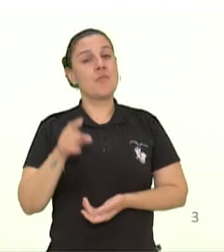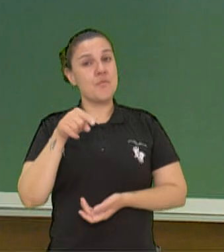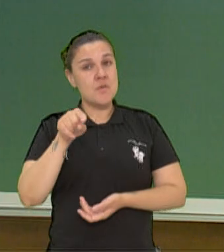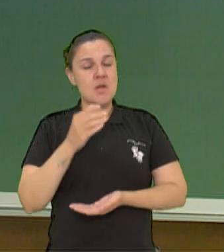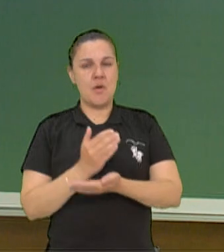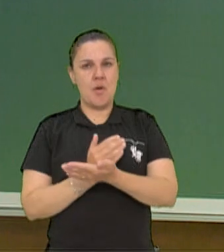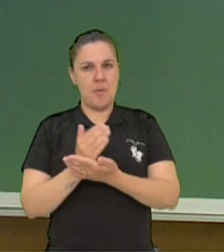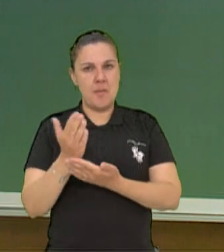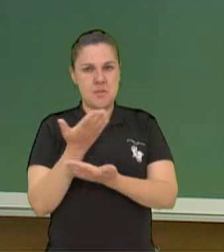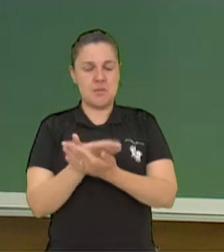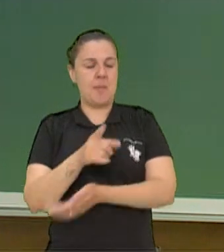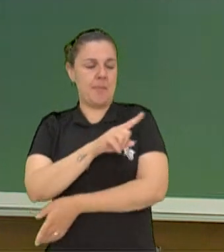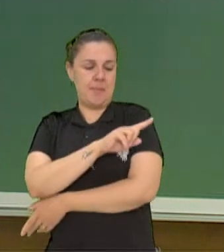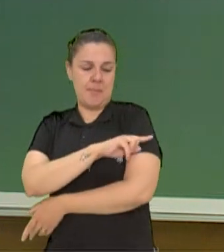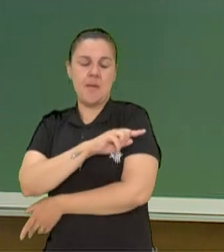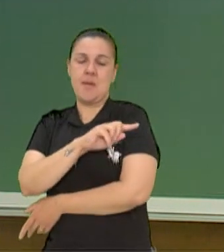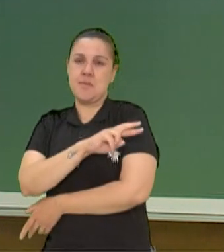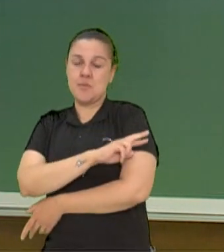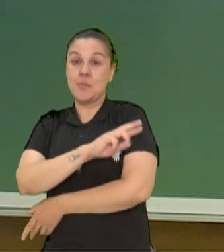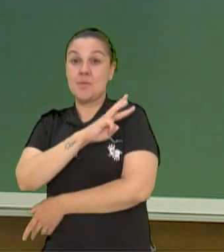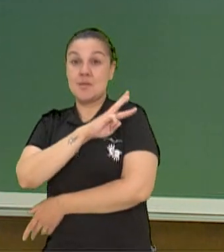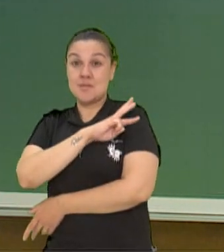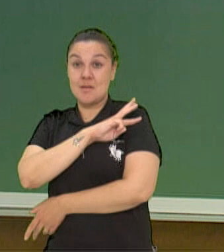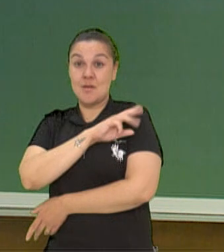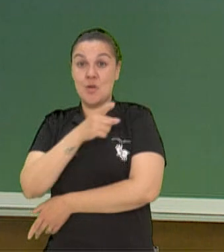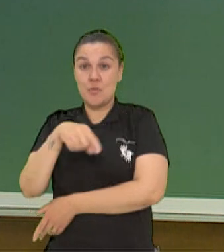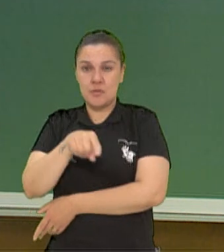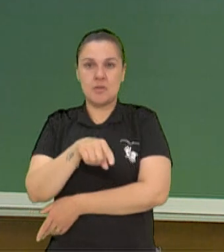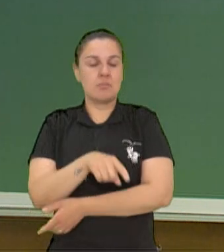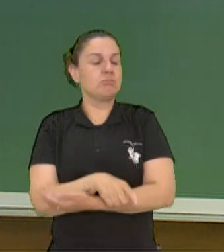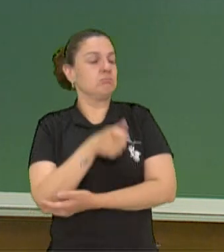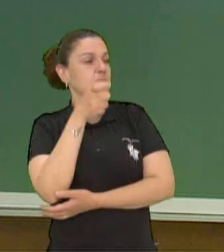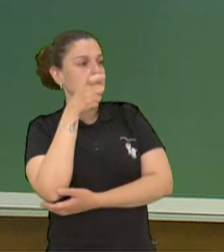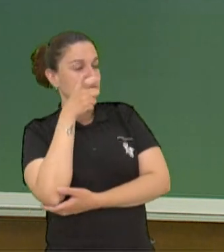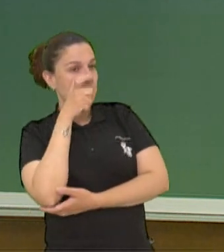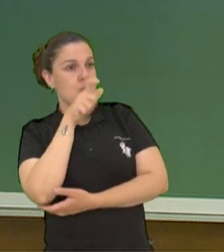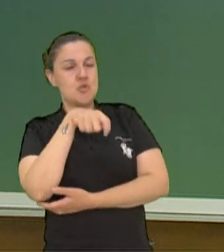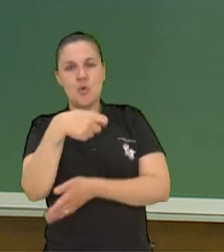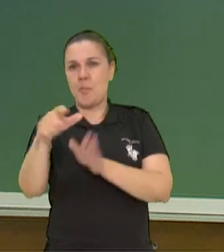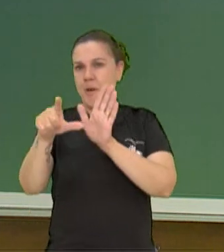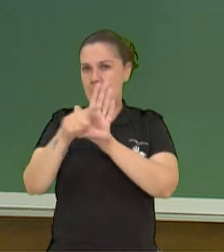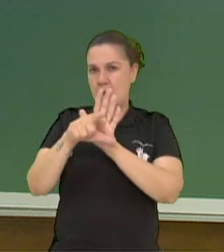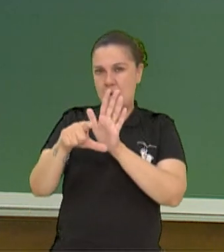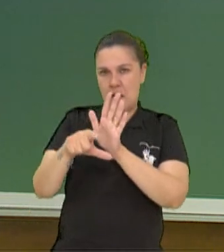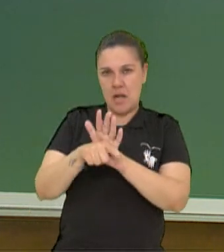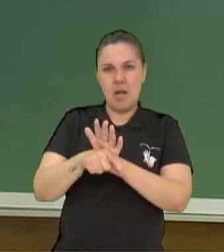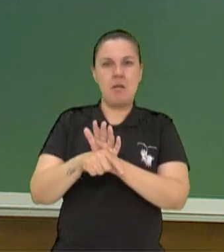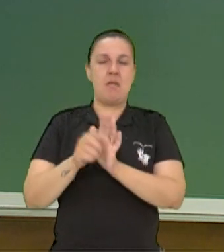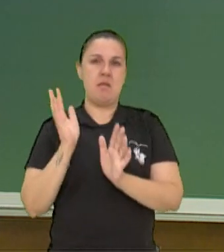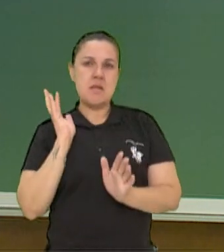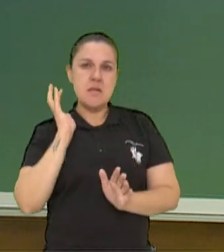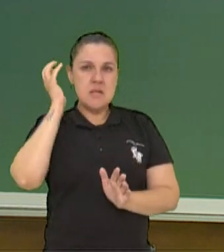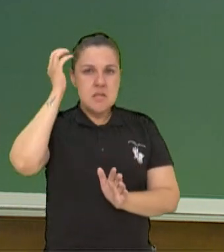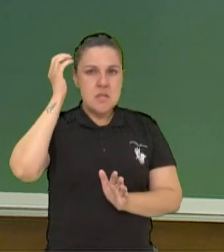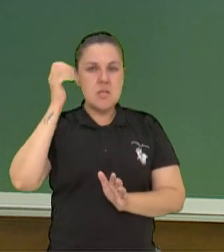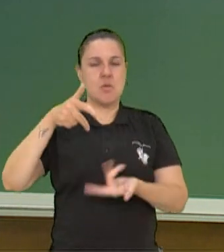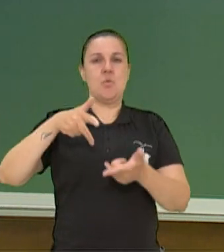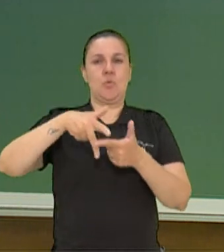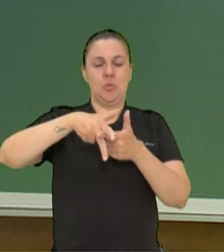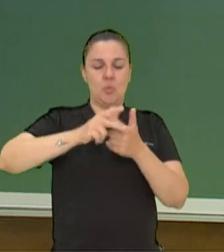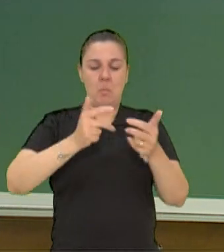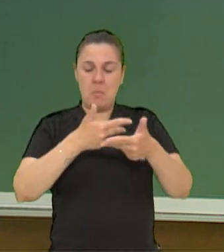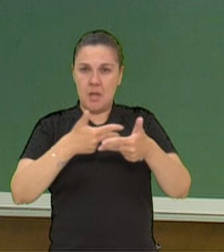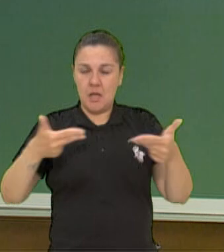Quando você começa a estudar primeira série, segunda série, terceira série, né? Você está lá, você estuda as leis de Newton, você estuda toda a mecânica, você estuda